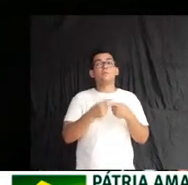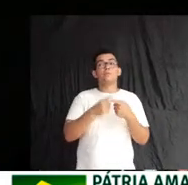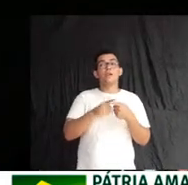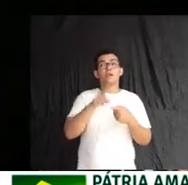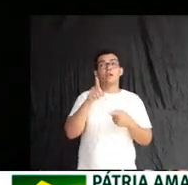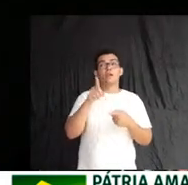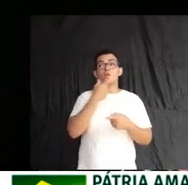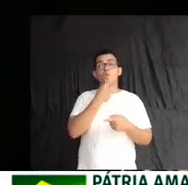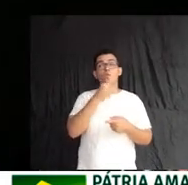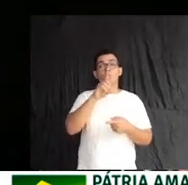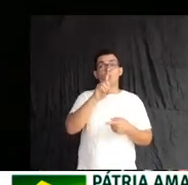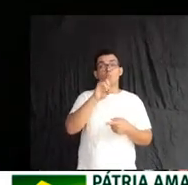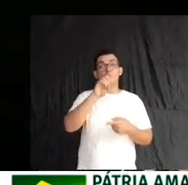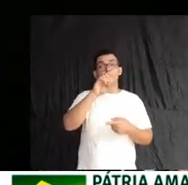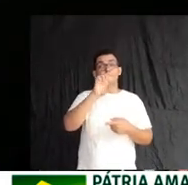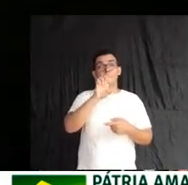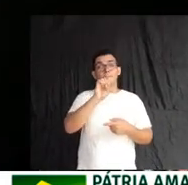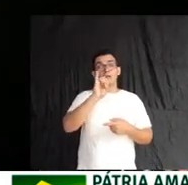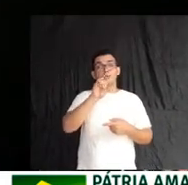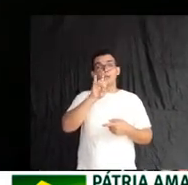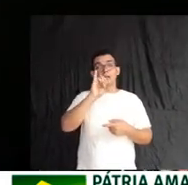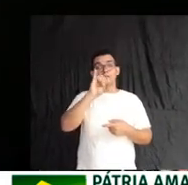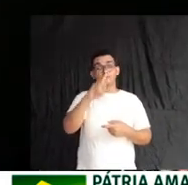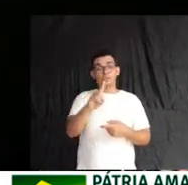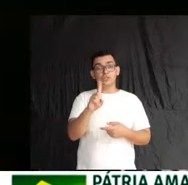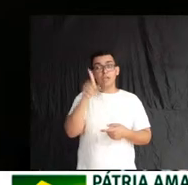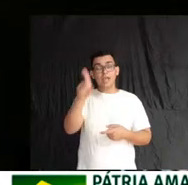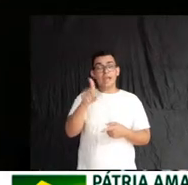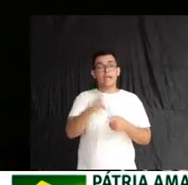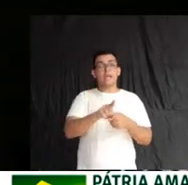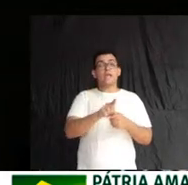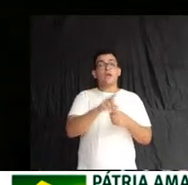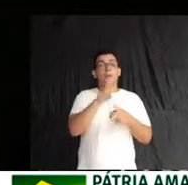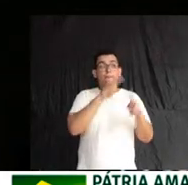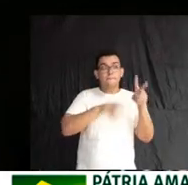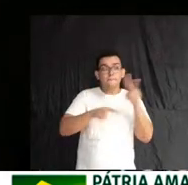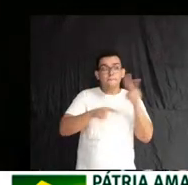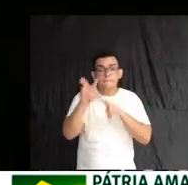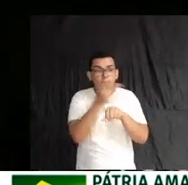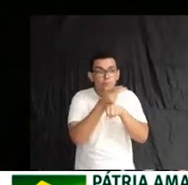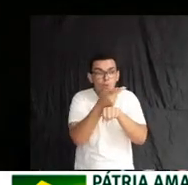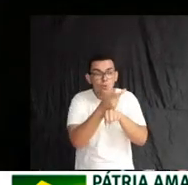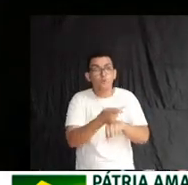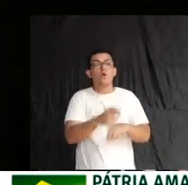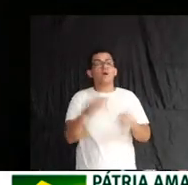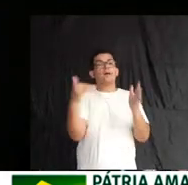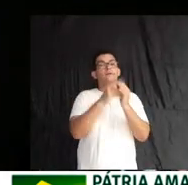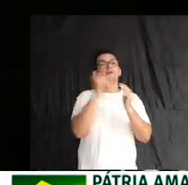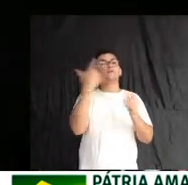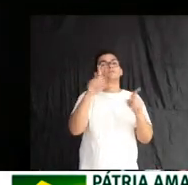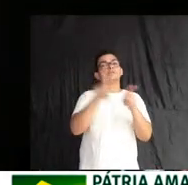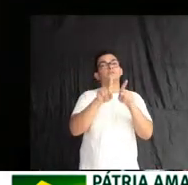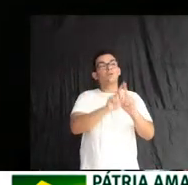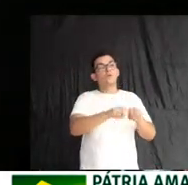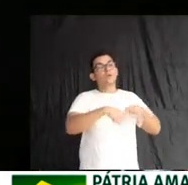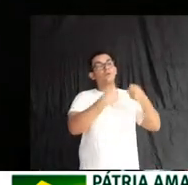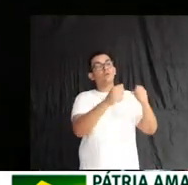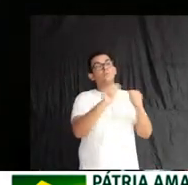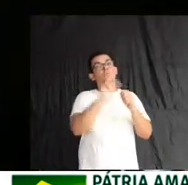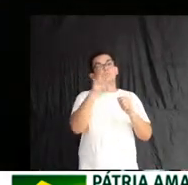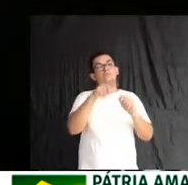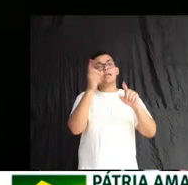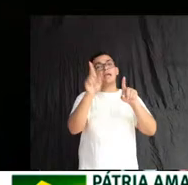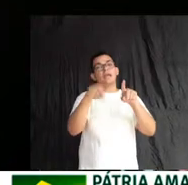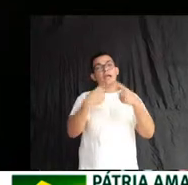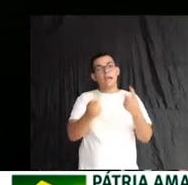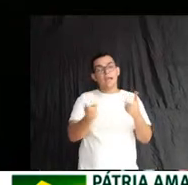foi atrás, conseguiu, elaborou o projeto e hoje estamos aqui fazendo essa live para você, graças, é lógico,